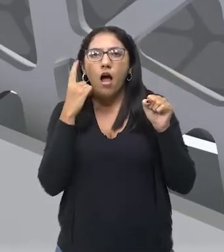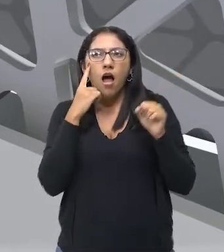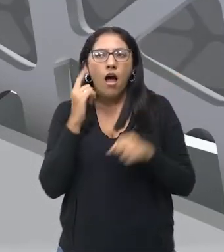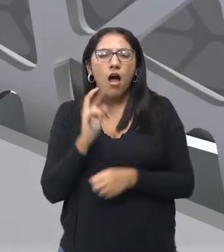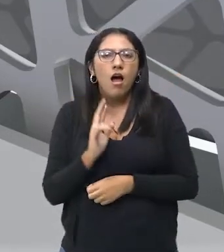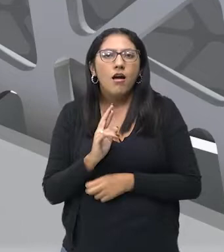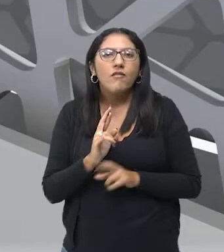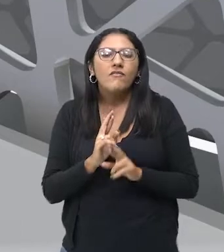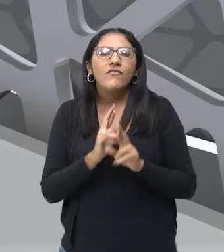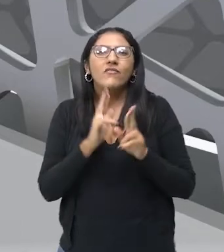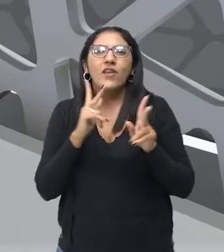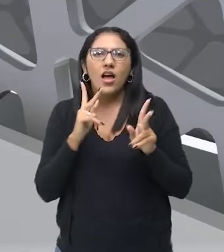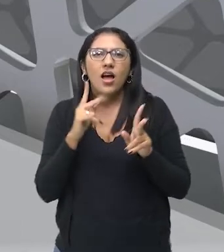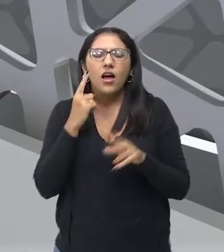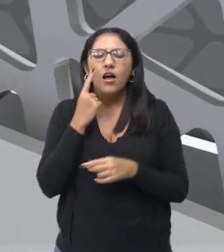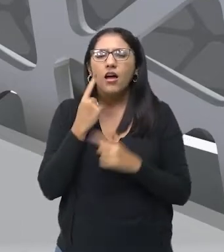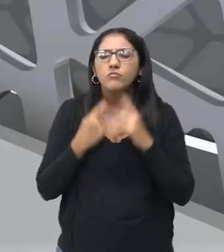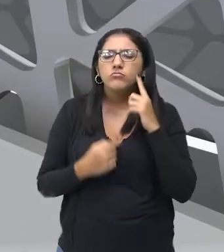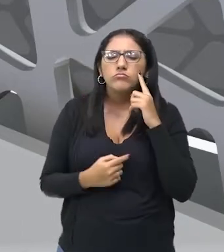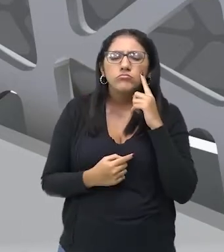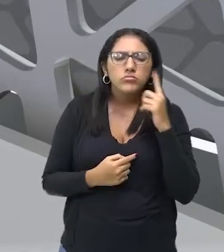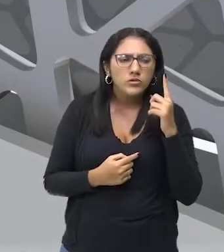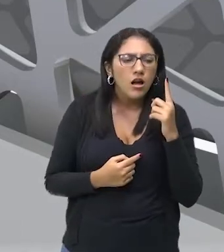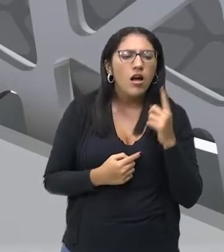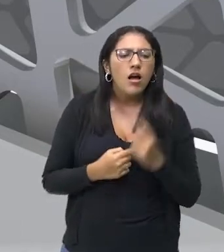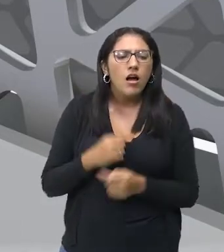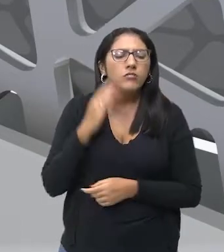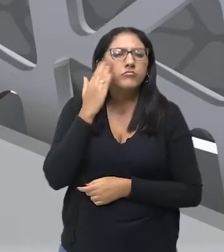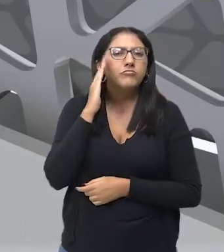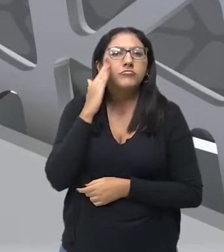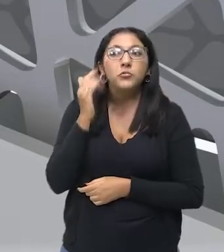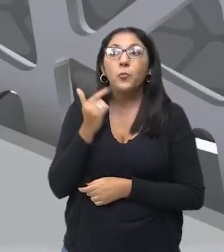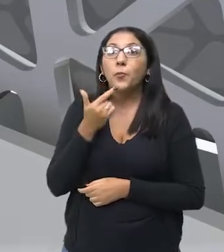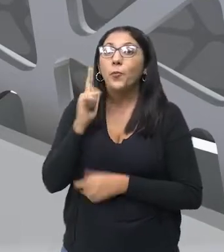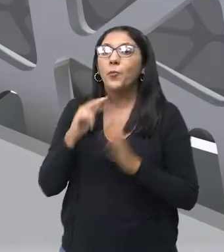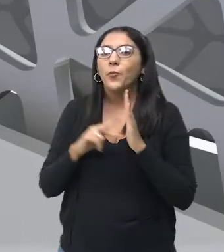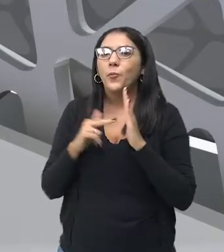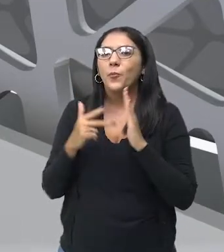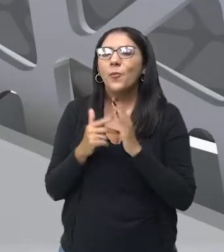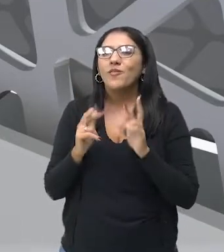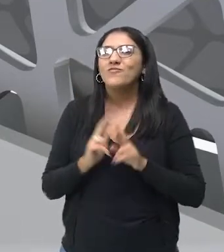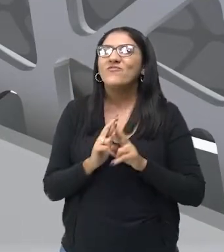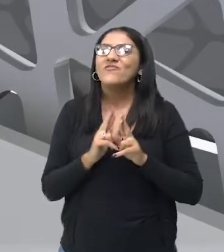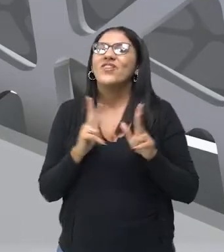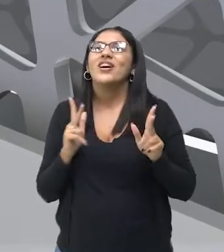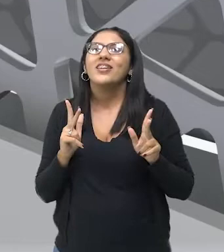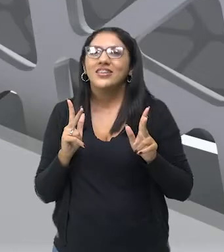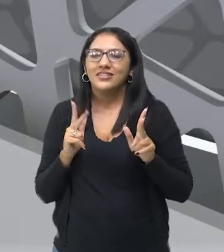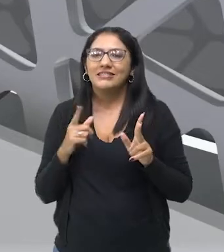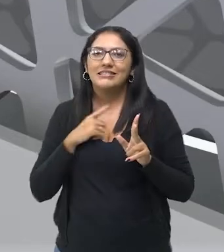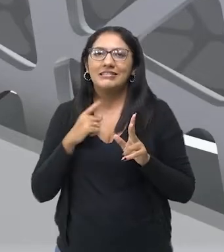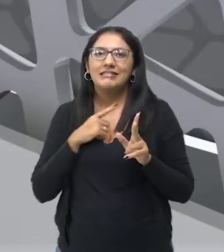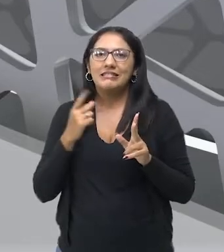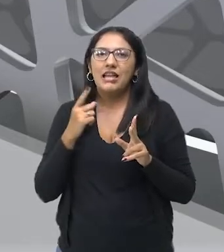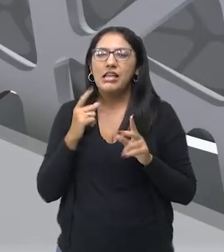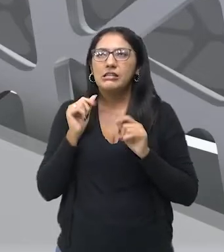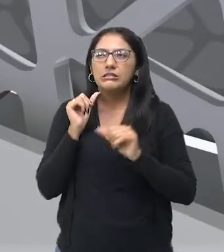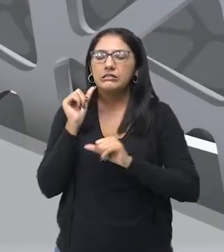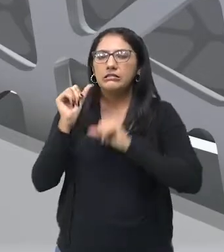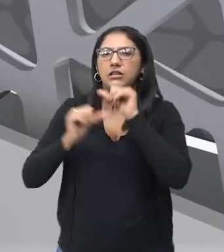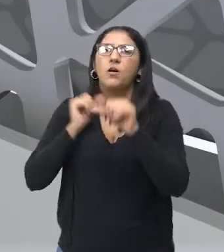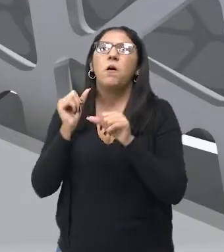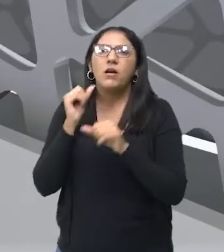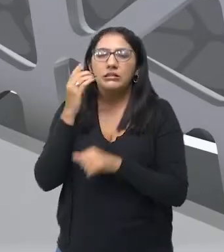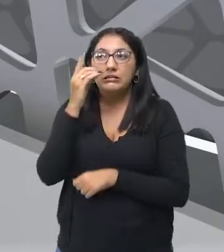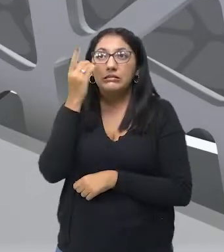a partir desse pequeno fragmento, acabaram por fazer o quê? Acabaram por formular toda